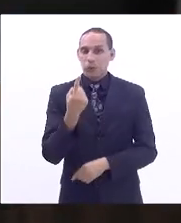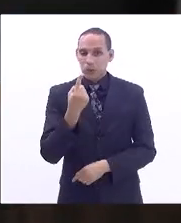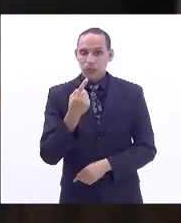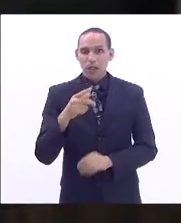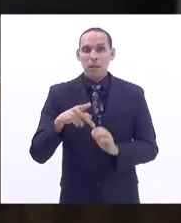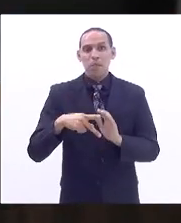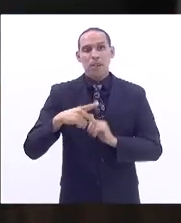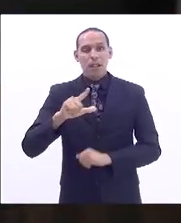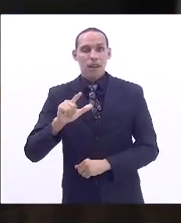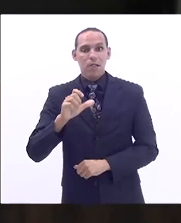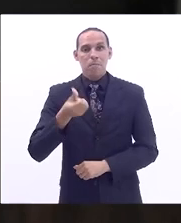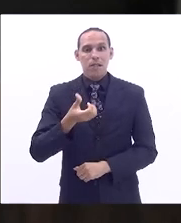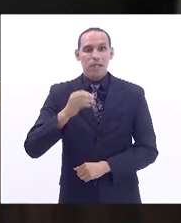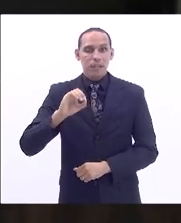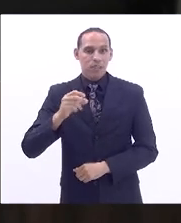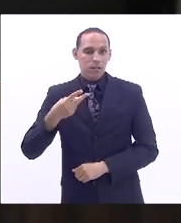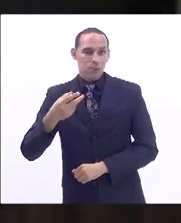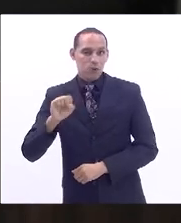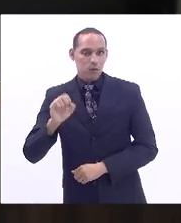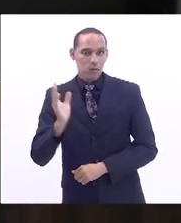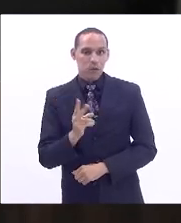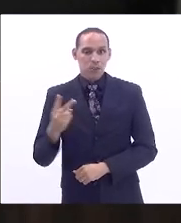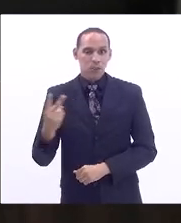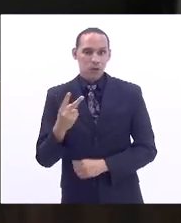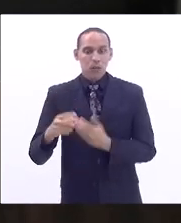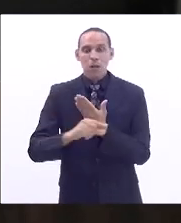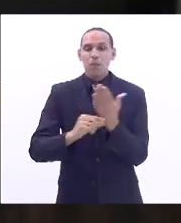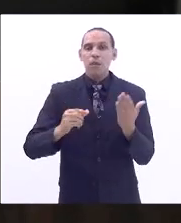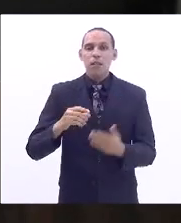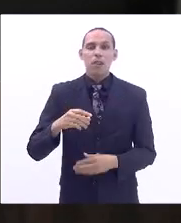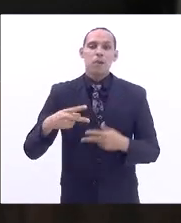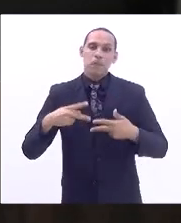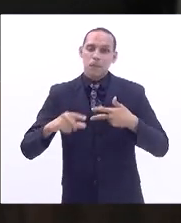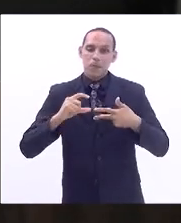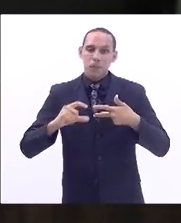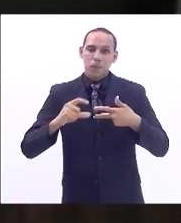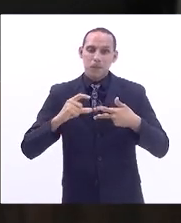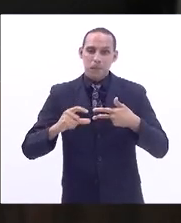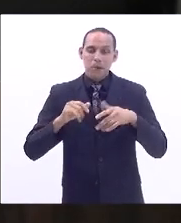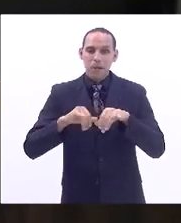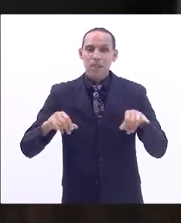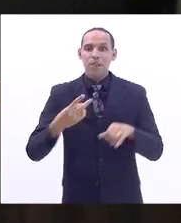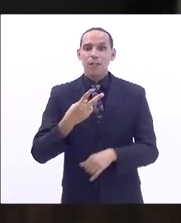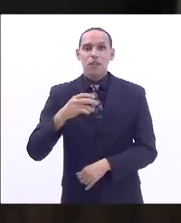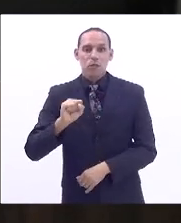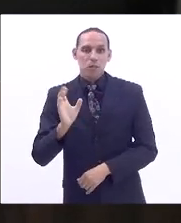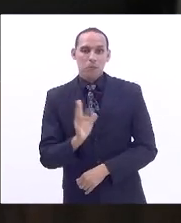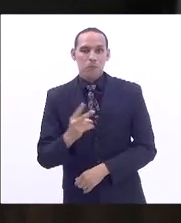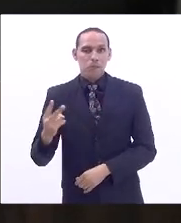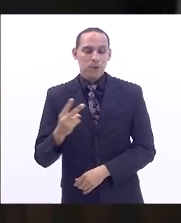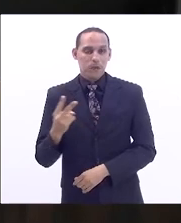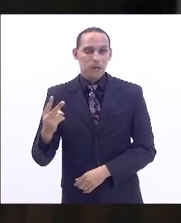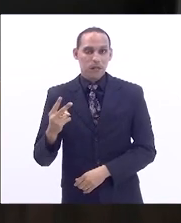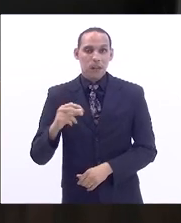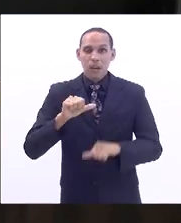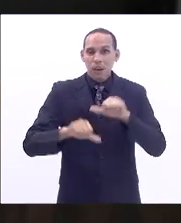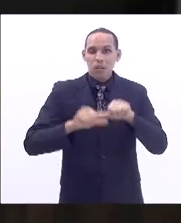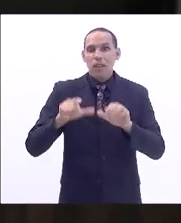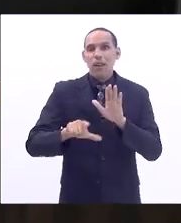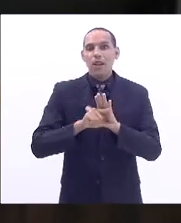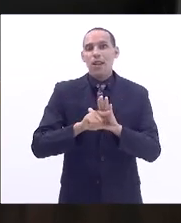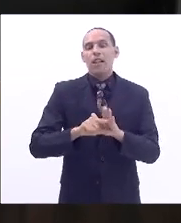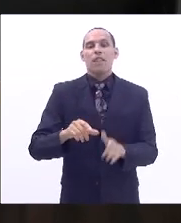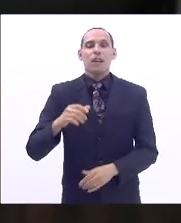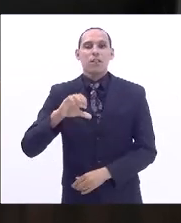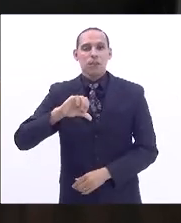projeto de lei 60 2822 de autoria do Poder Executivo mensagem 28 de 22 que altera lei